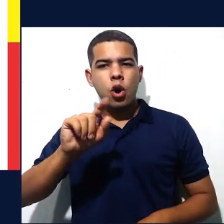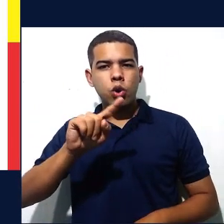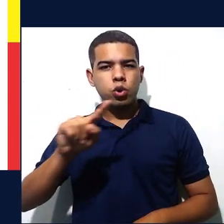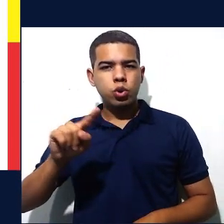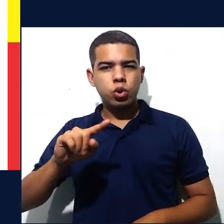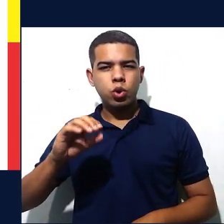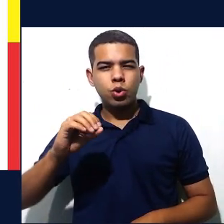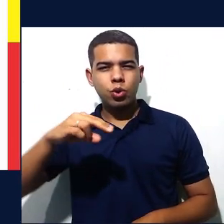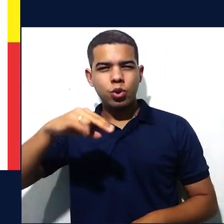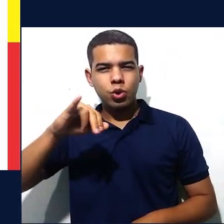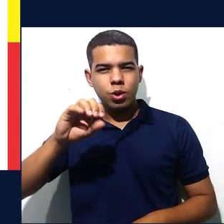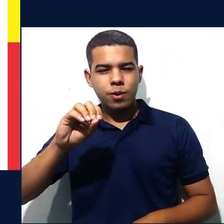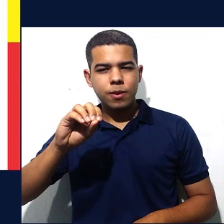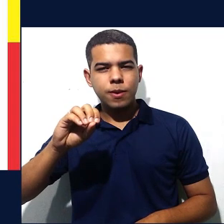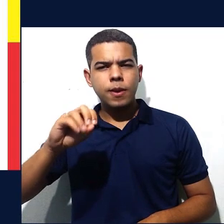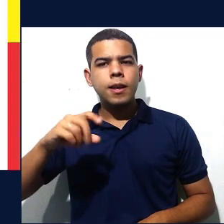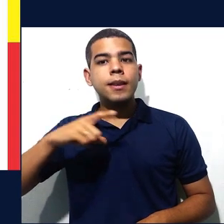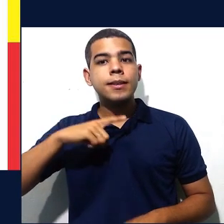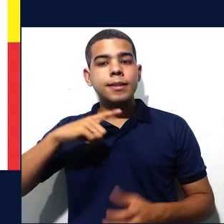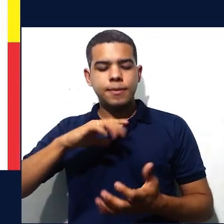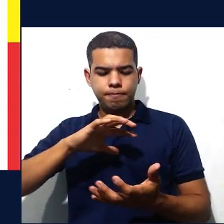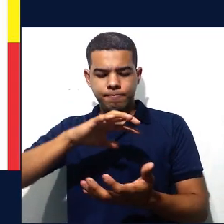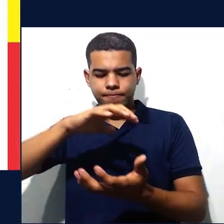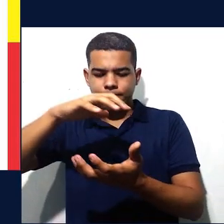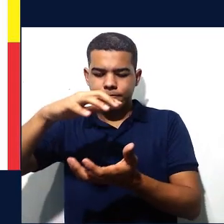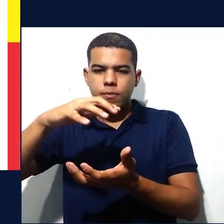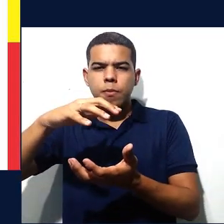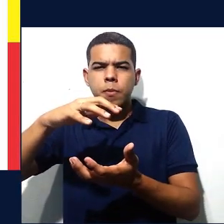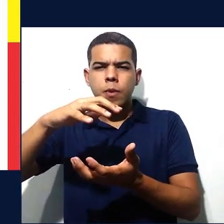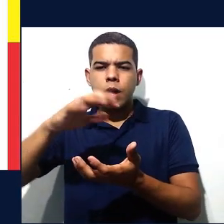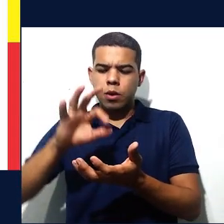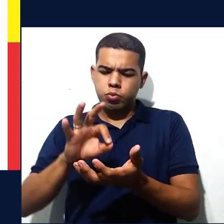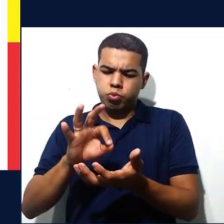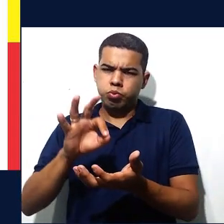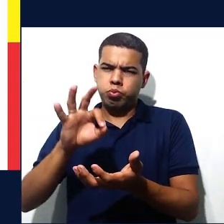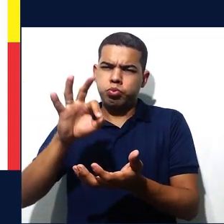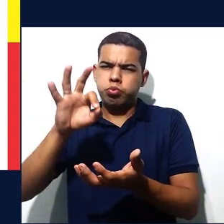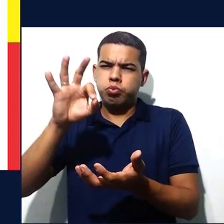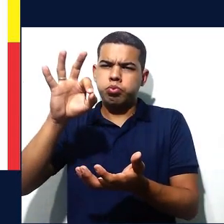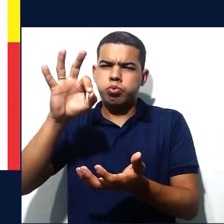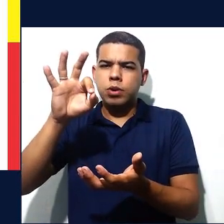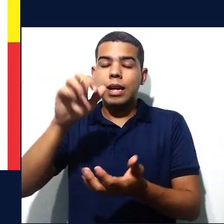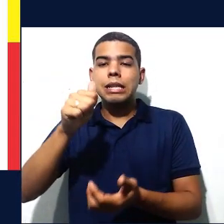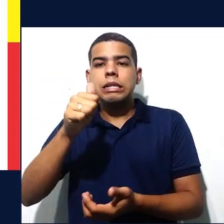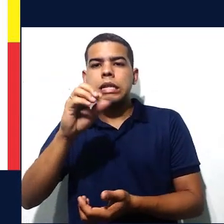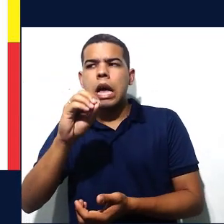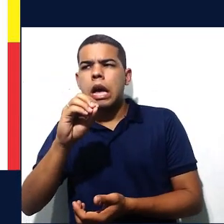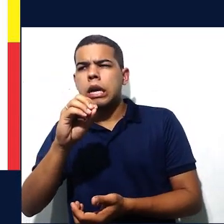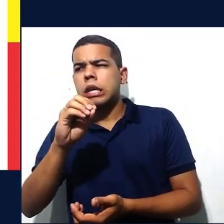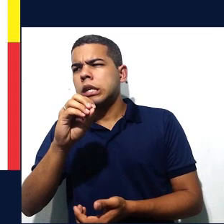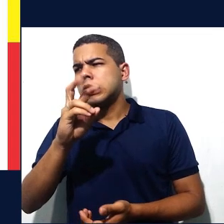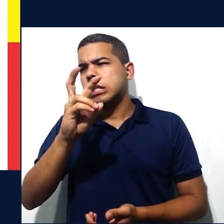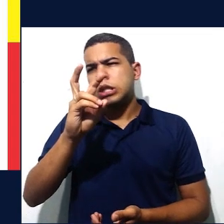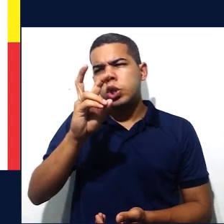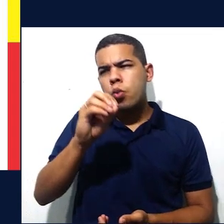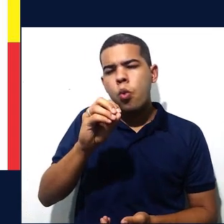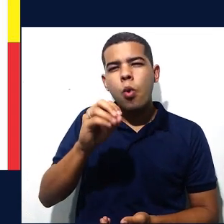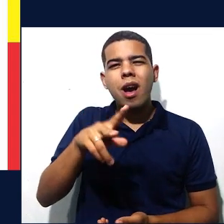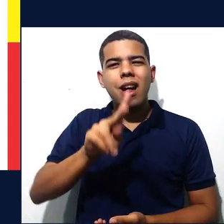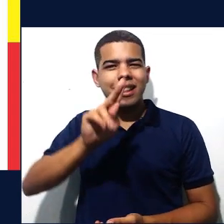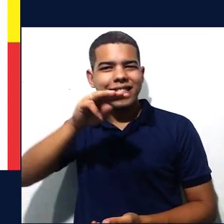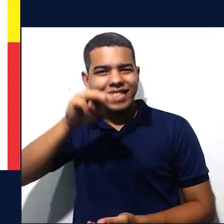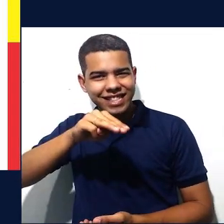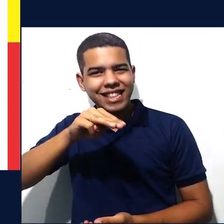situada na alta atmosfera, entre 10 e 50 quilômetros da superfície da Terra. Ela pode se formar